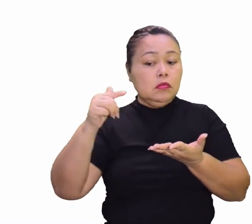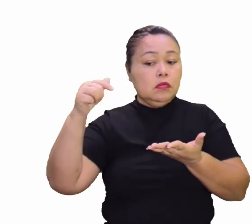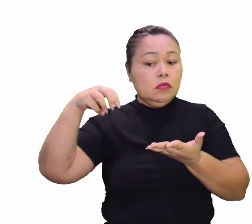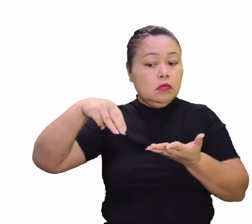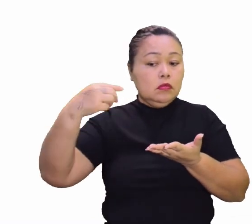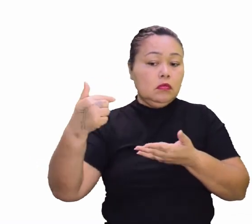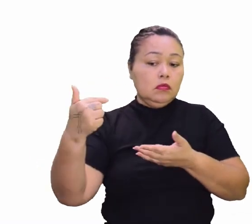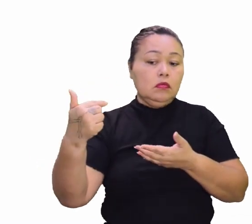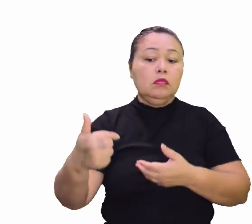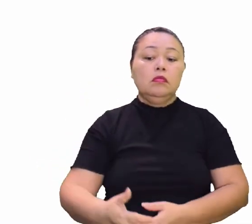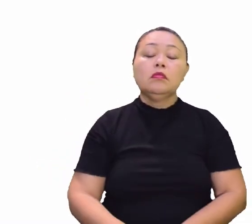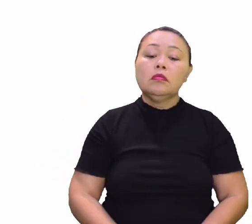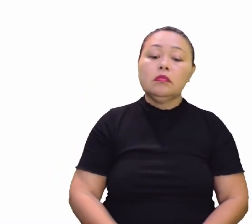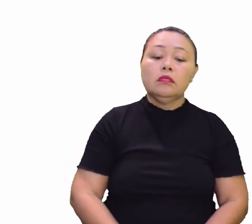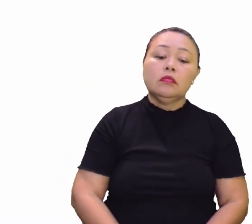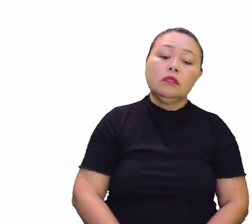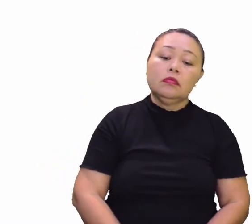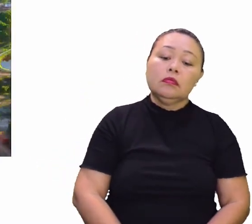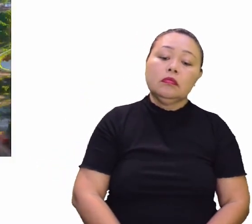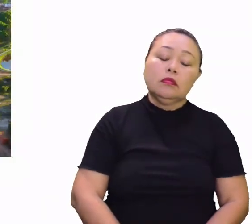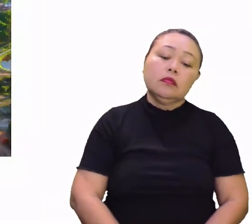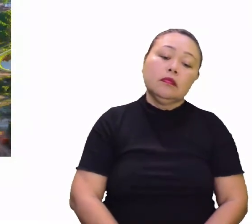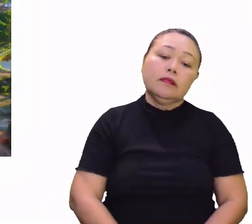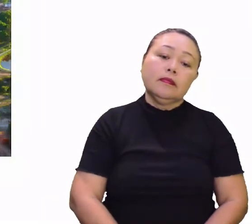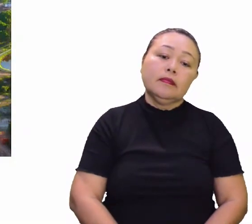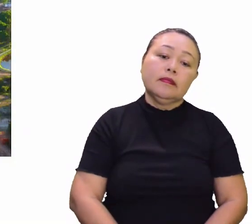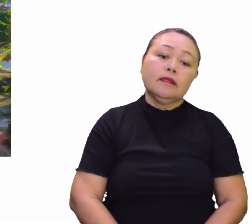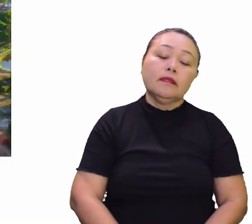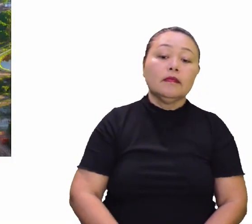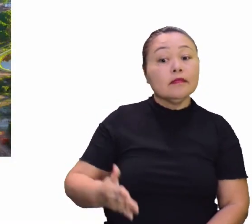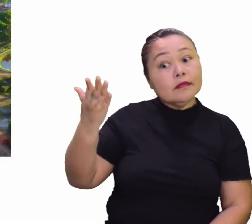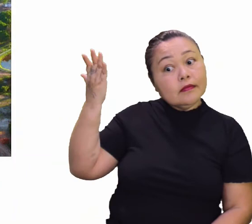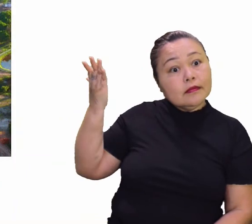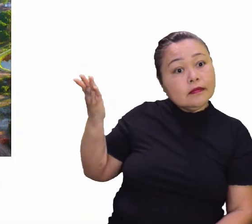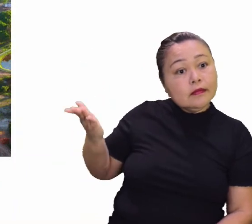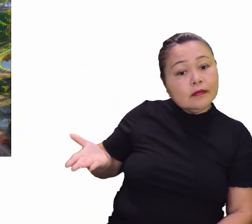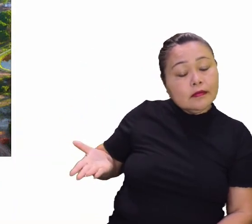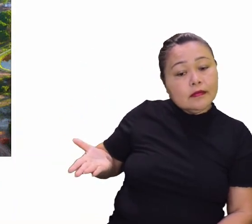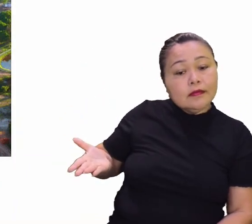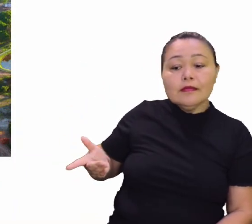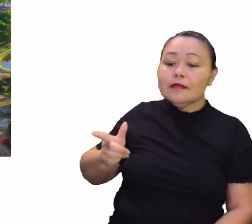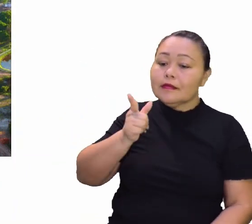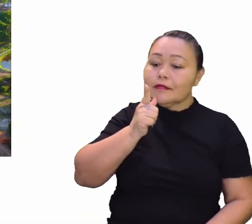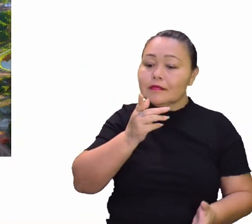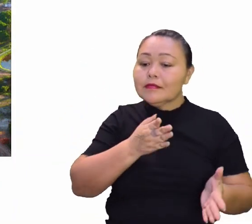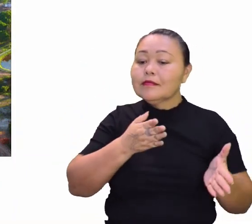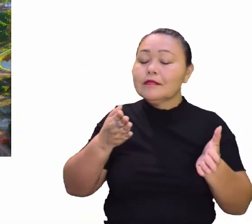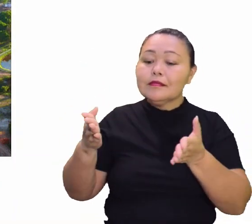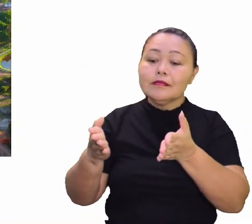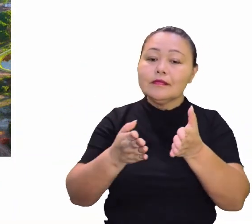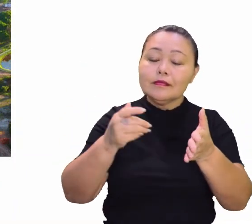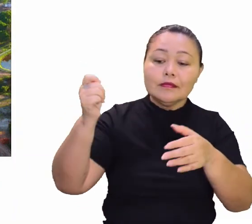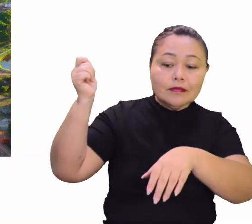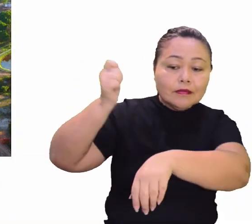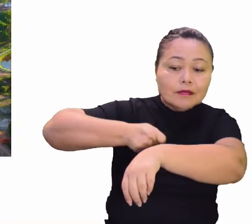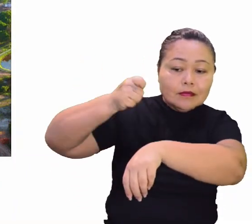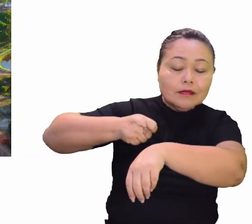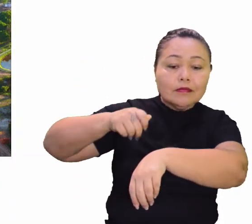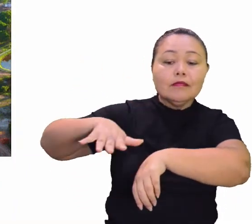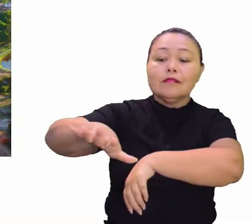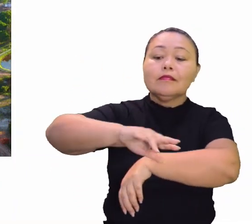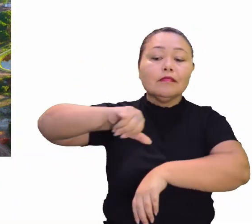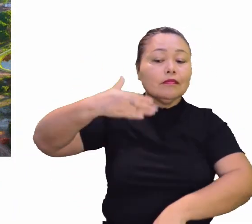80.630 quilômetros quadrados. Aí, Rio Machado, olha ali aí, na região de Ji-Paraná, coisa